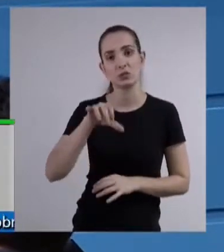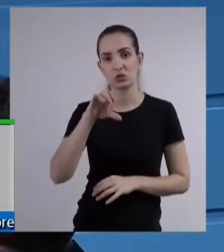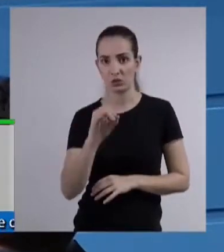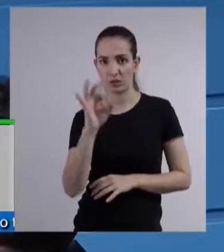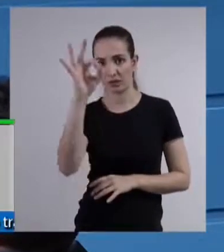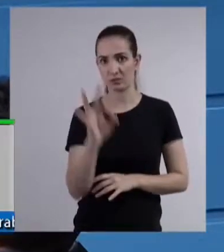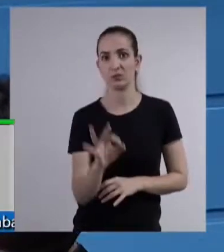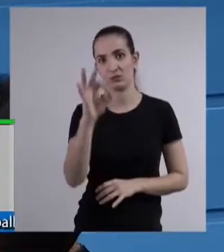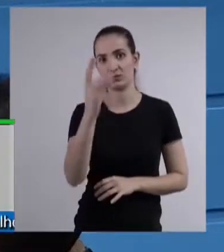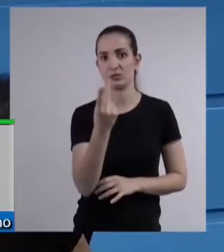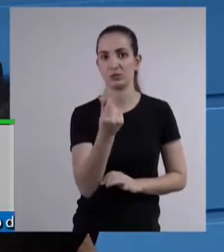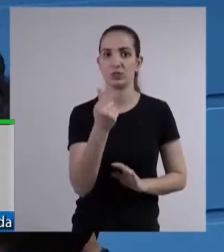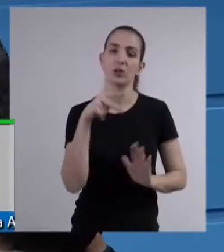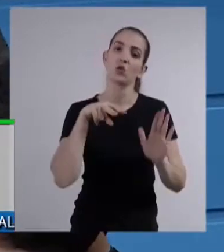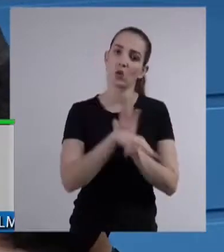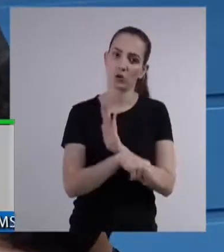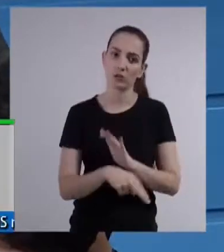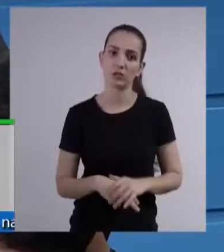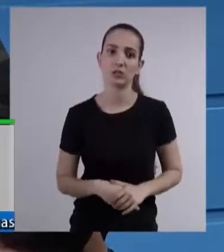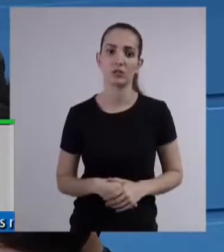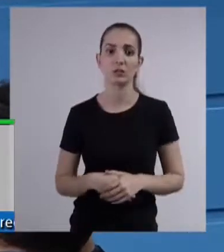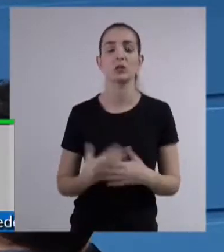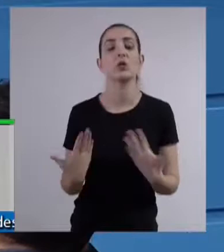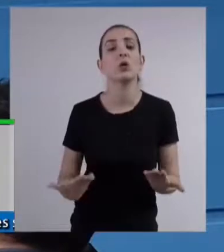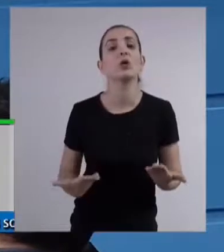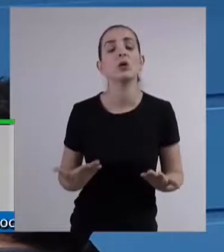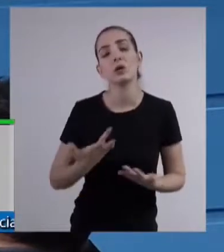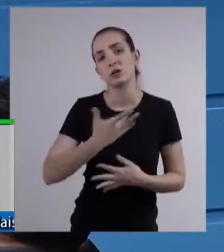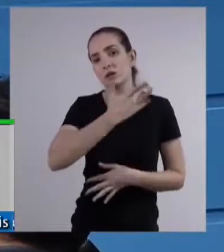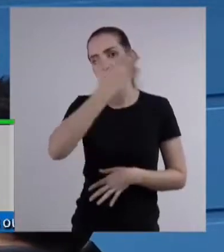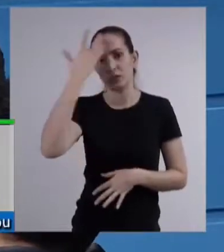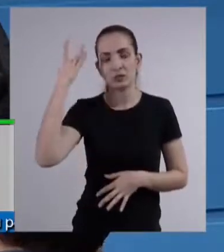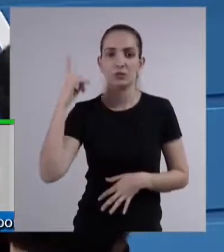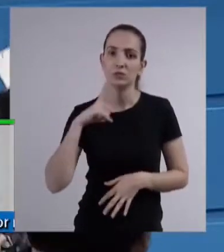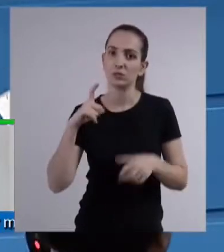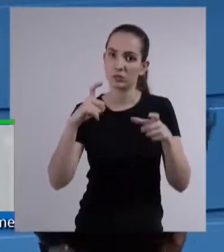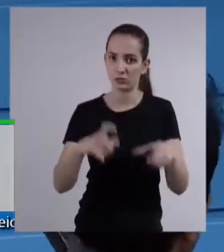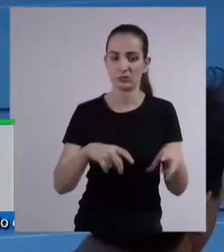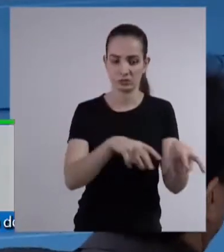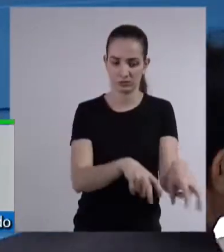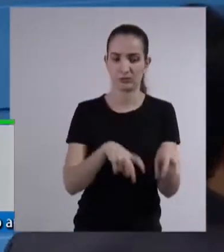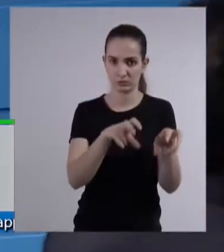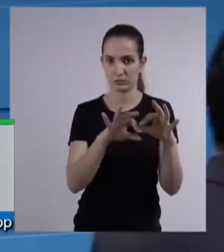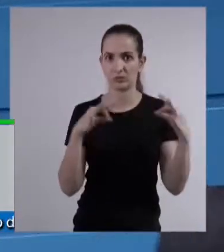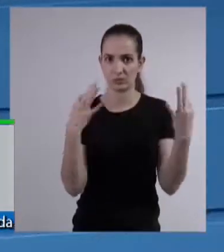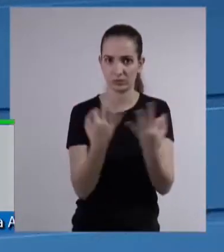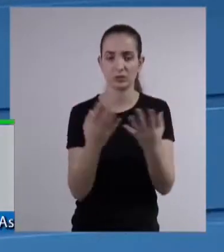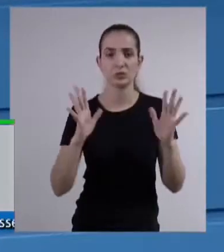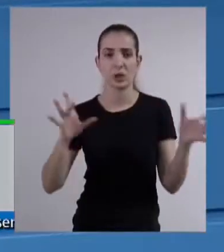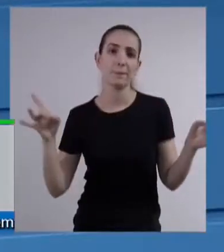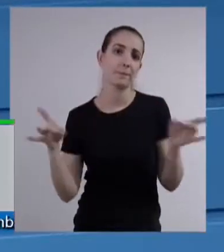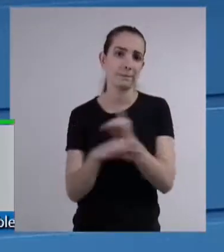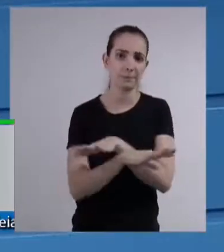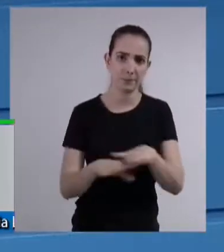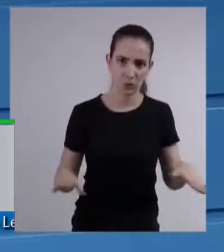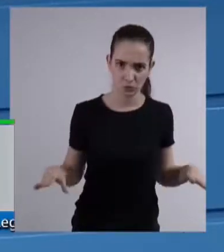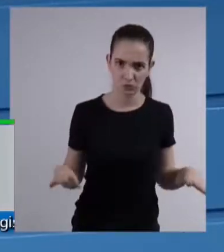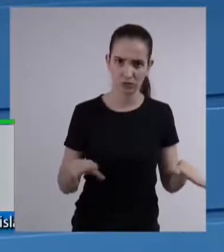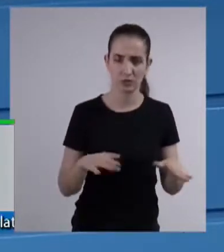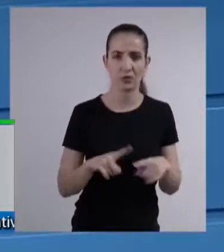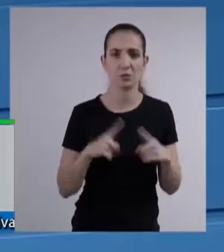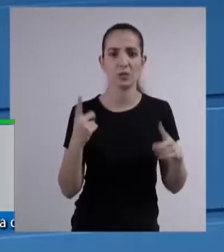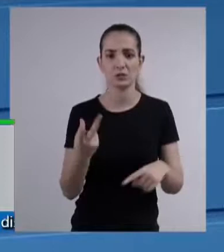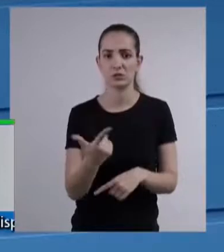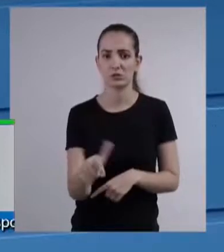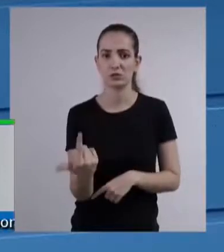90%. Então o pessoal estava com a plantação toda pronta para ser entregue, mas não tem